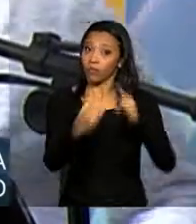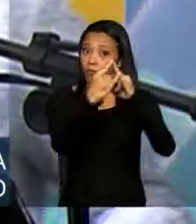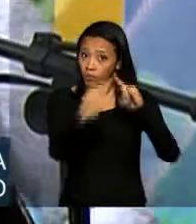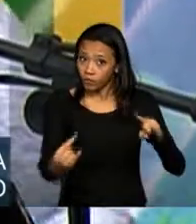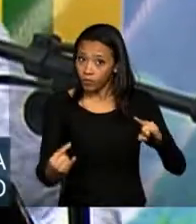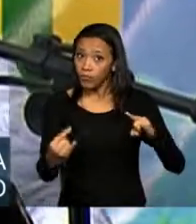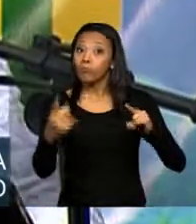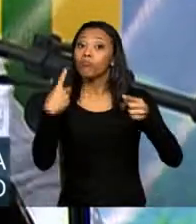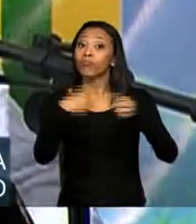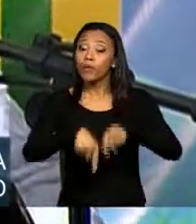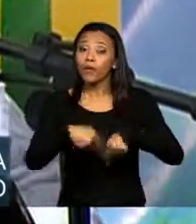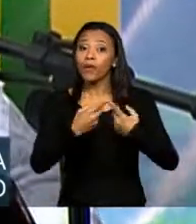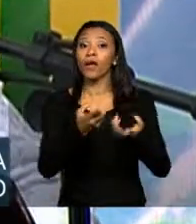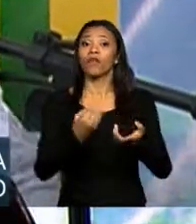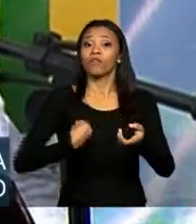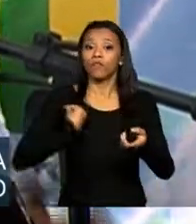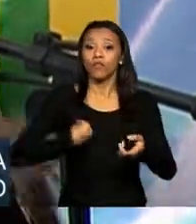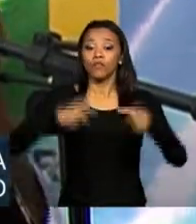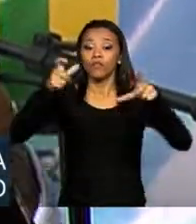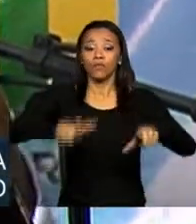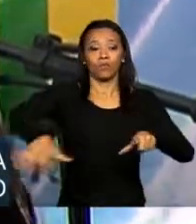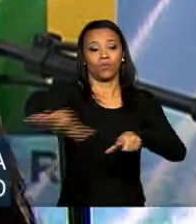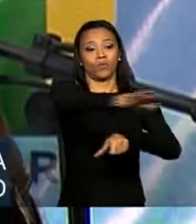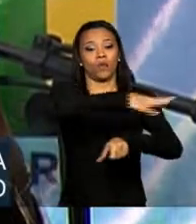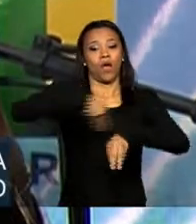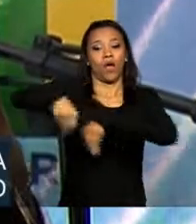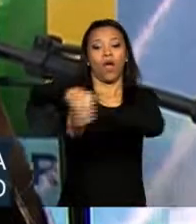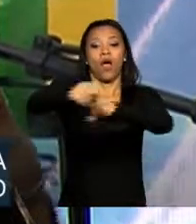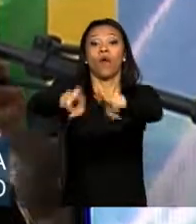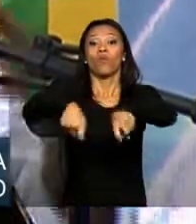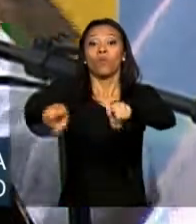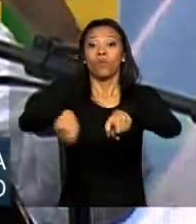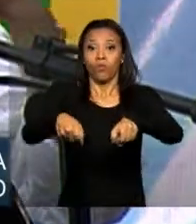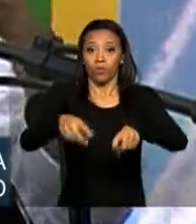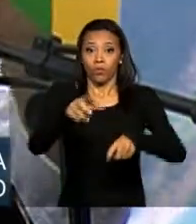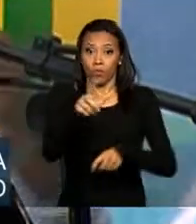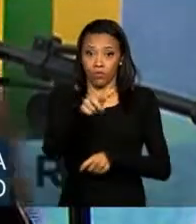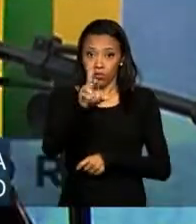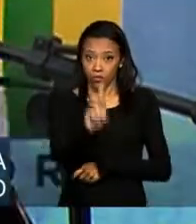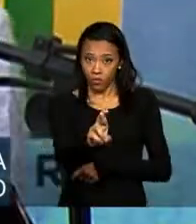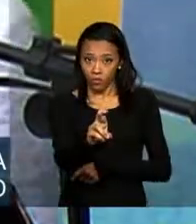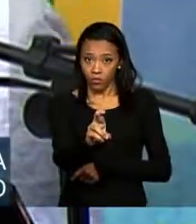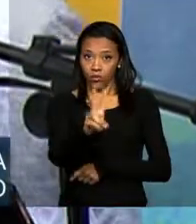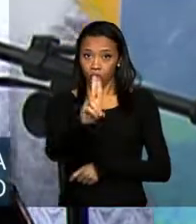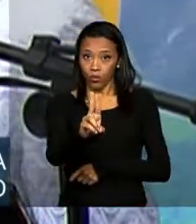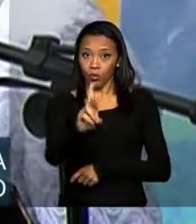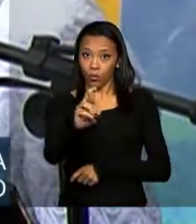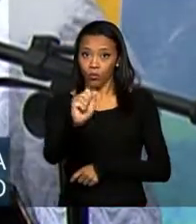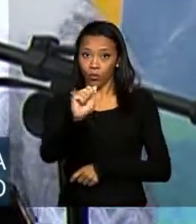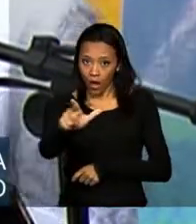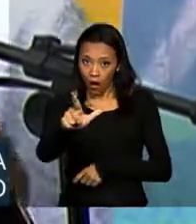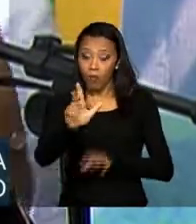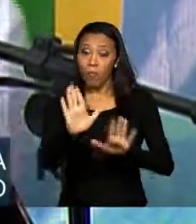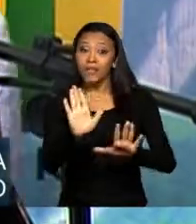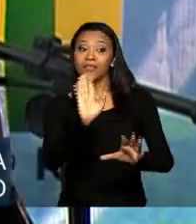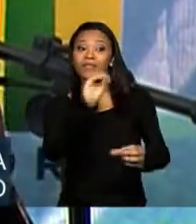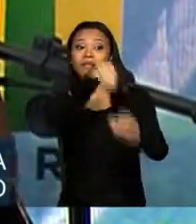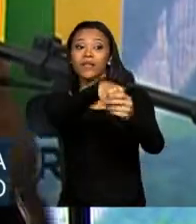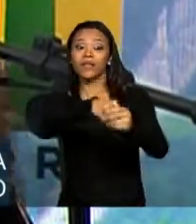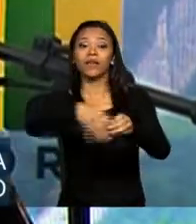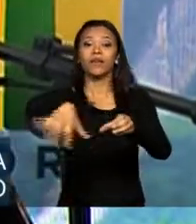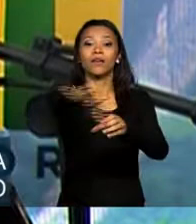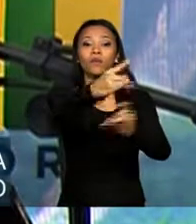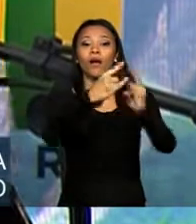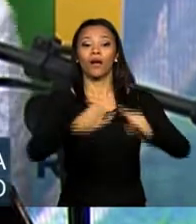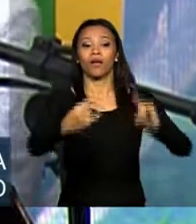ao se localizar na na zona rural Mas ele tem características de urbanização dentro dele de